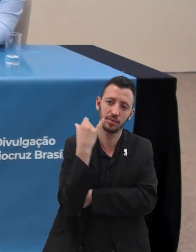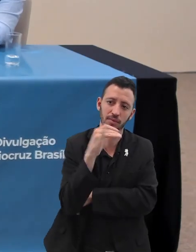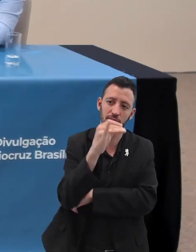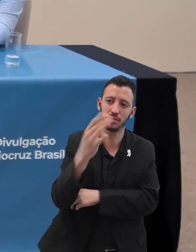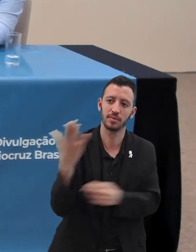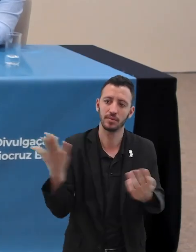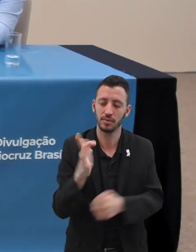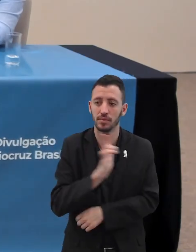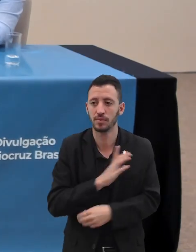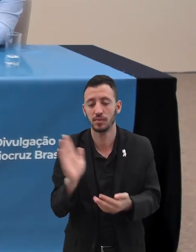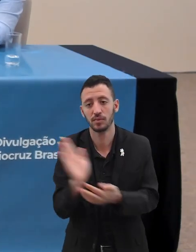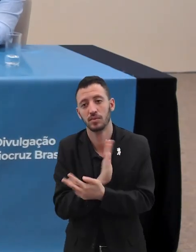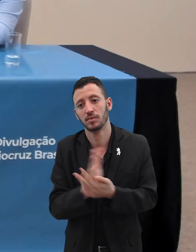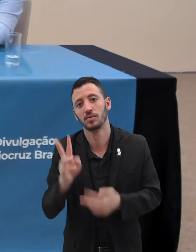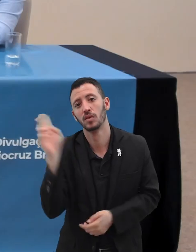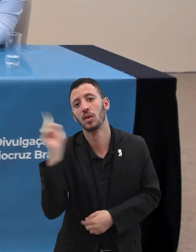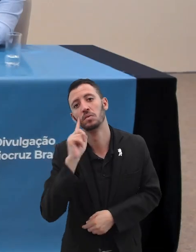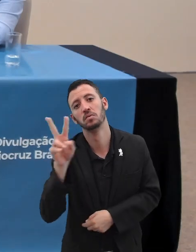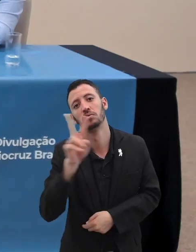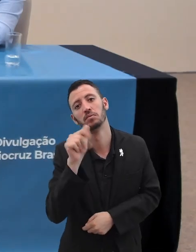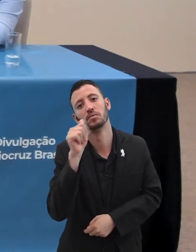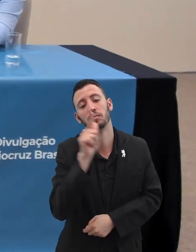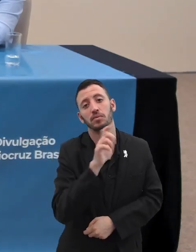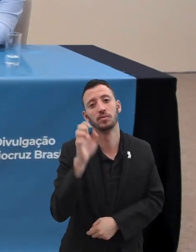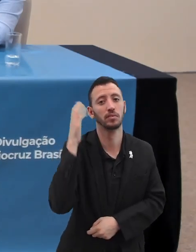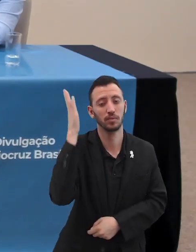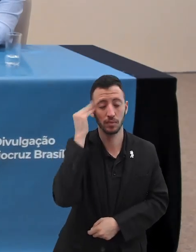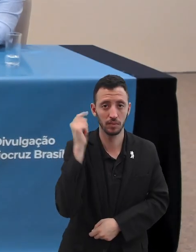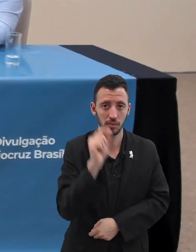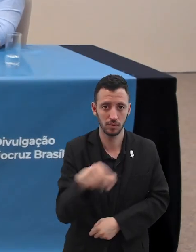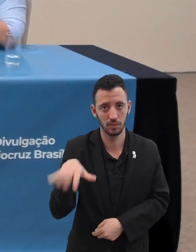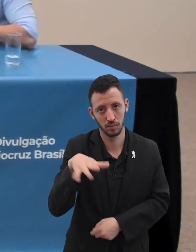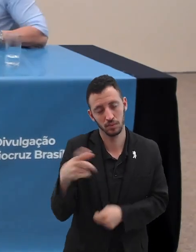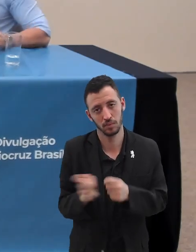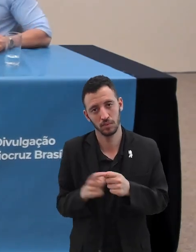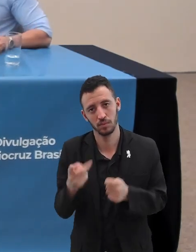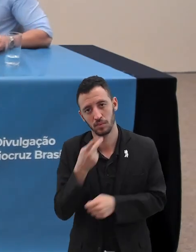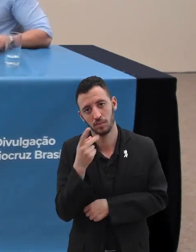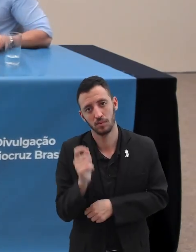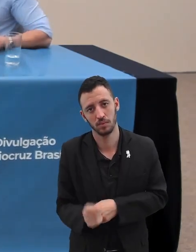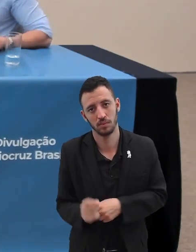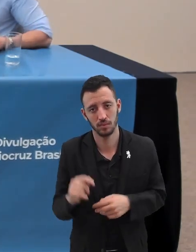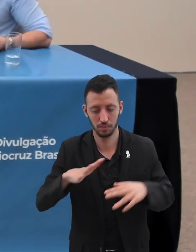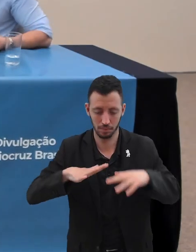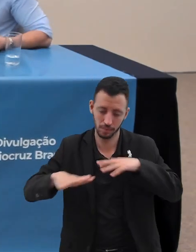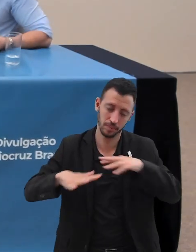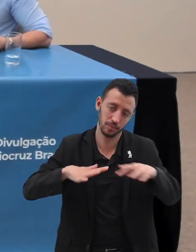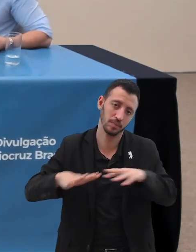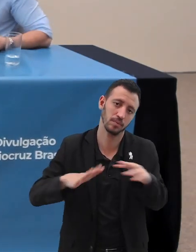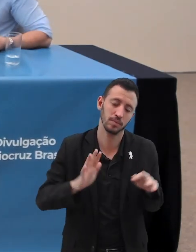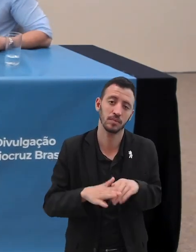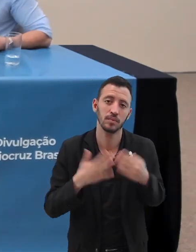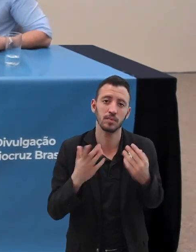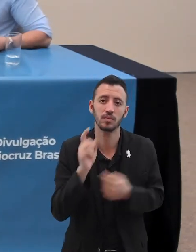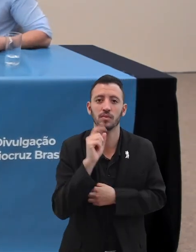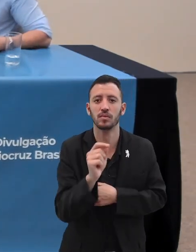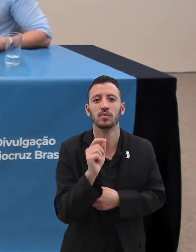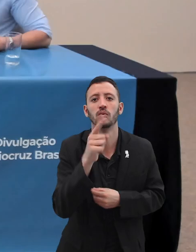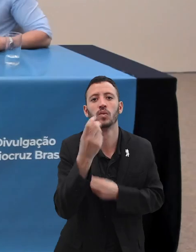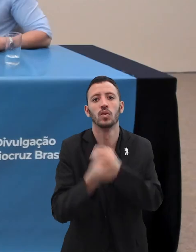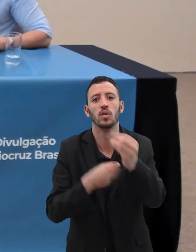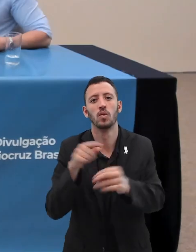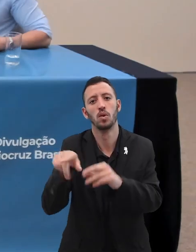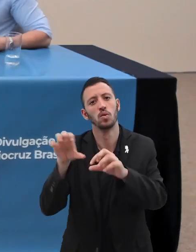né? Citei o caso da Vale. Nós sabemos que a área médica, né, que nos mobiliza, ela é, quando você